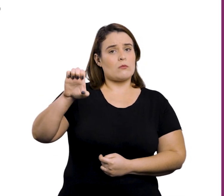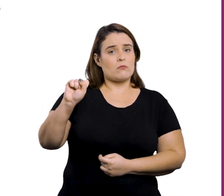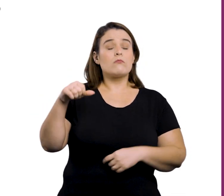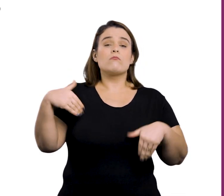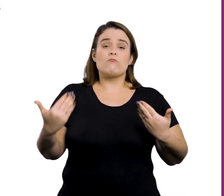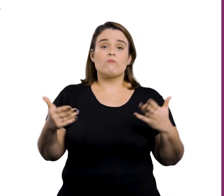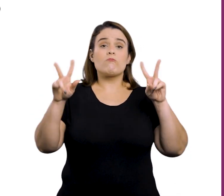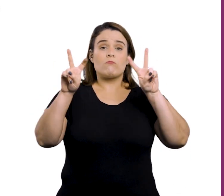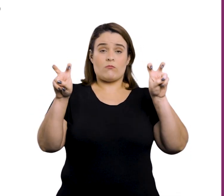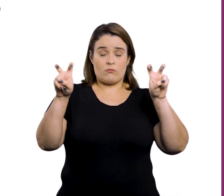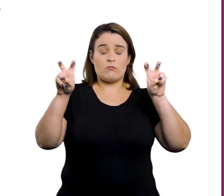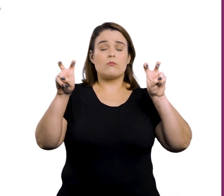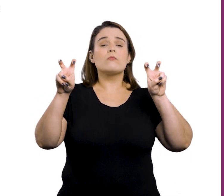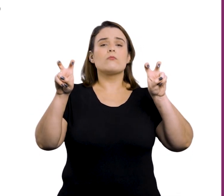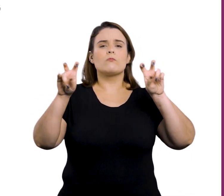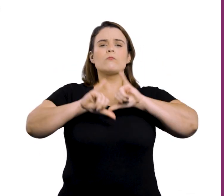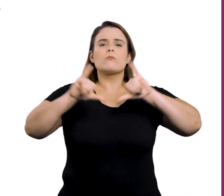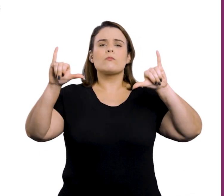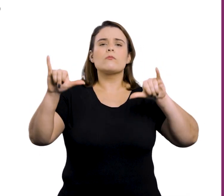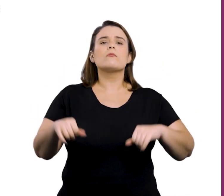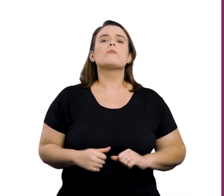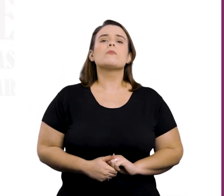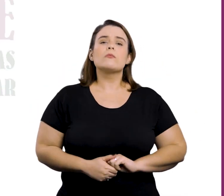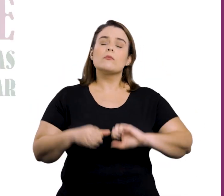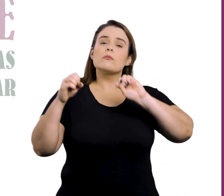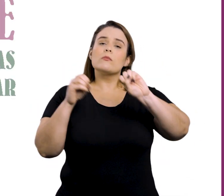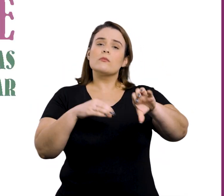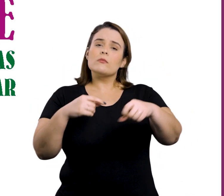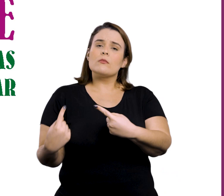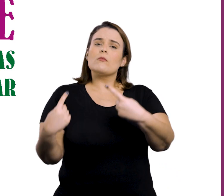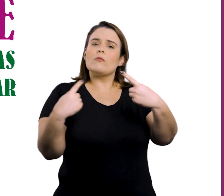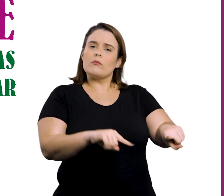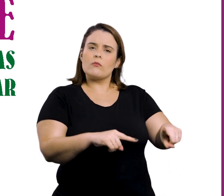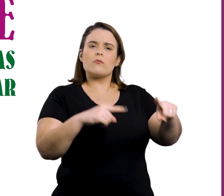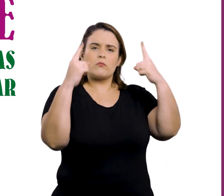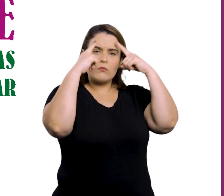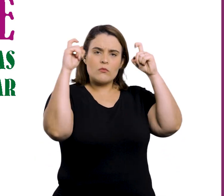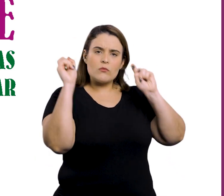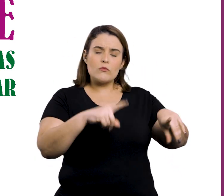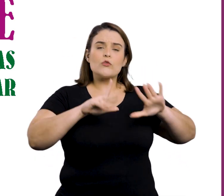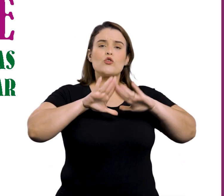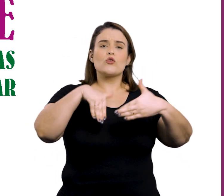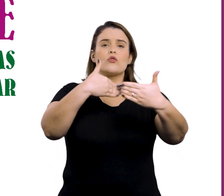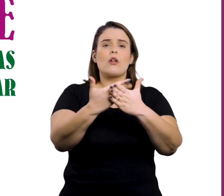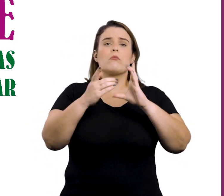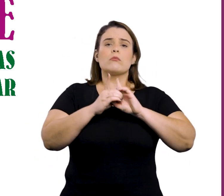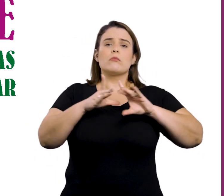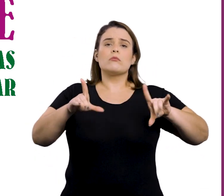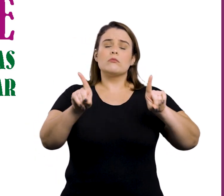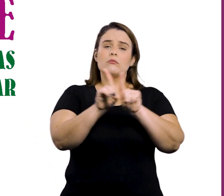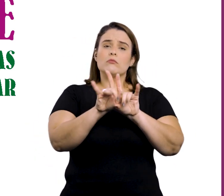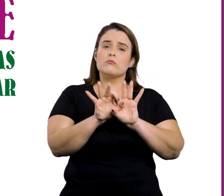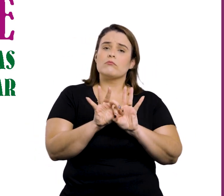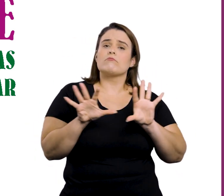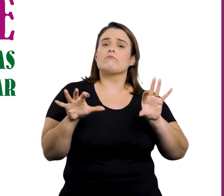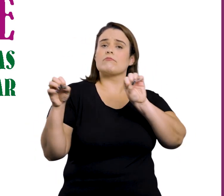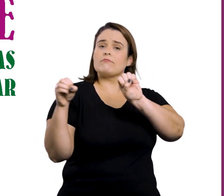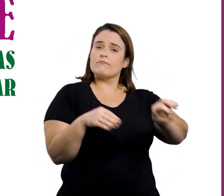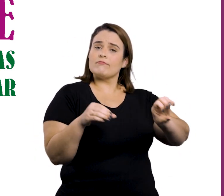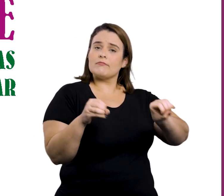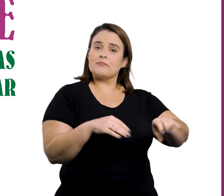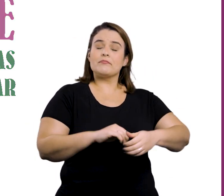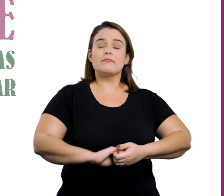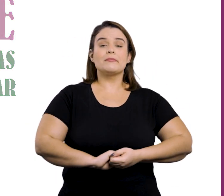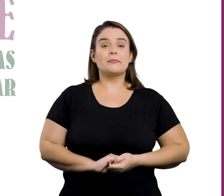o tema e o slogan da SAM em 2020 são Educação contra a Barbárie, por escolas democráticas e